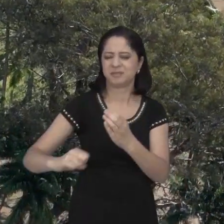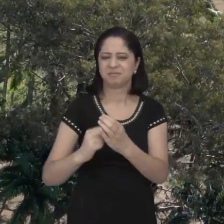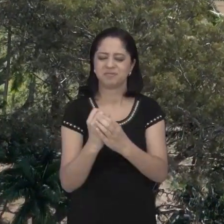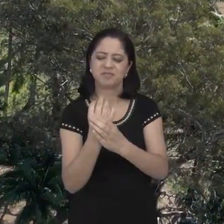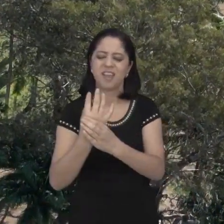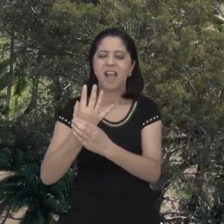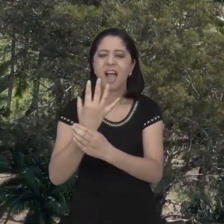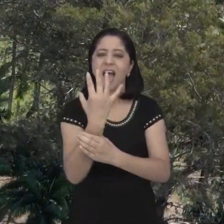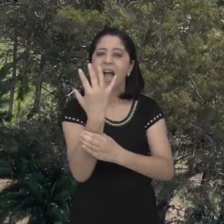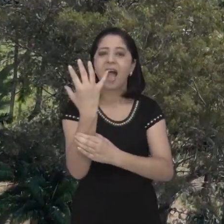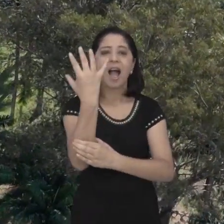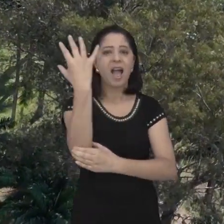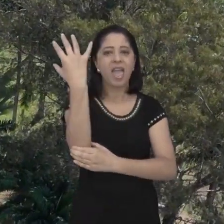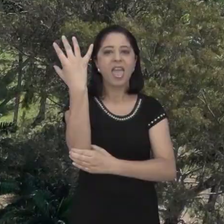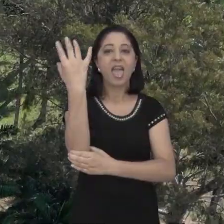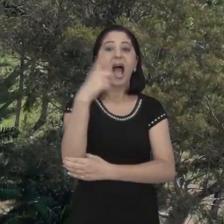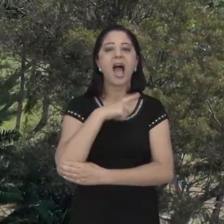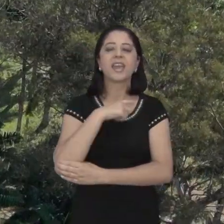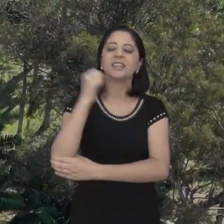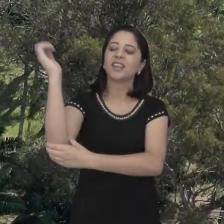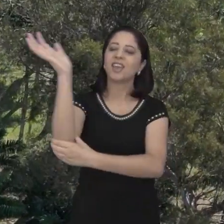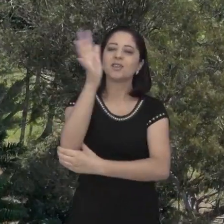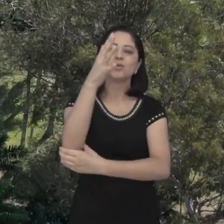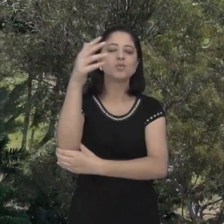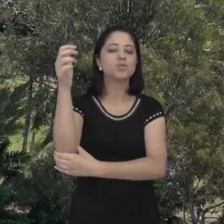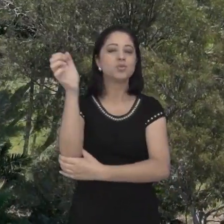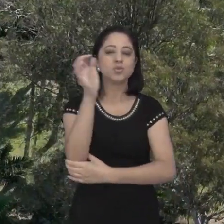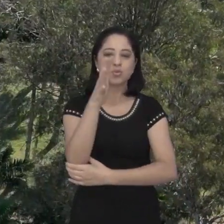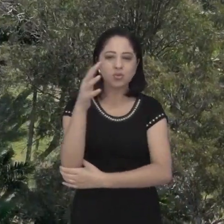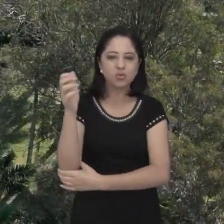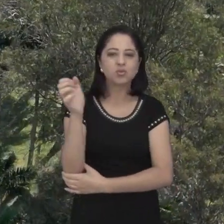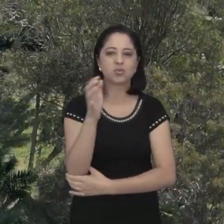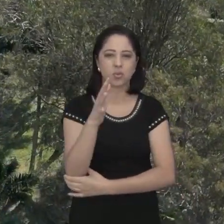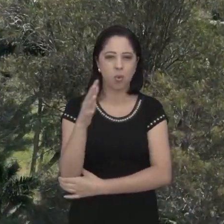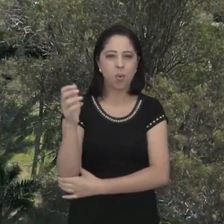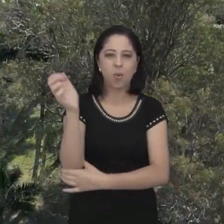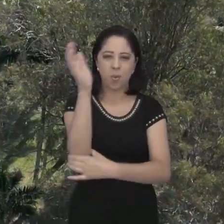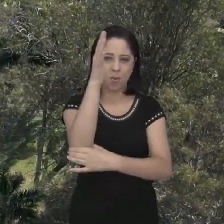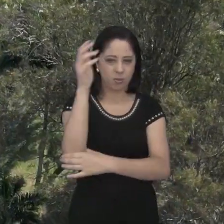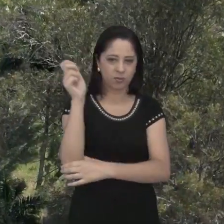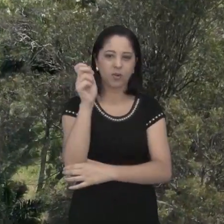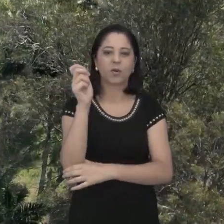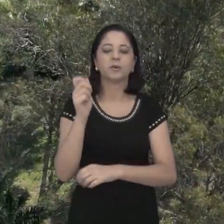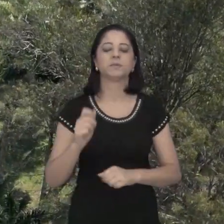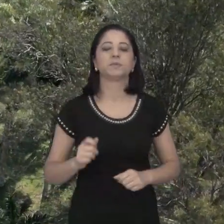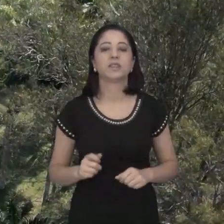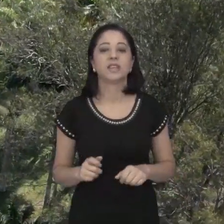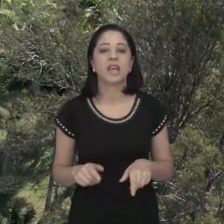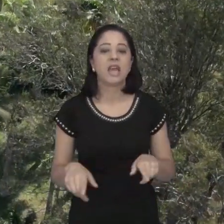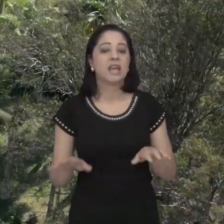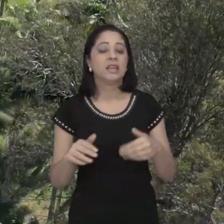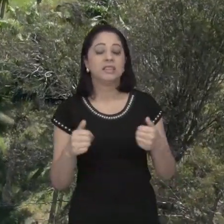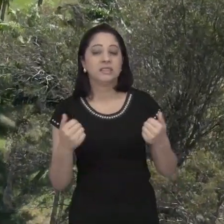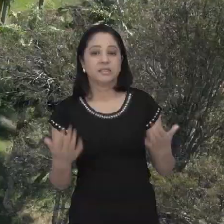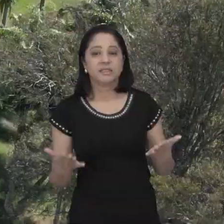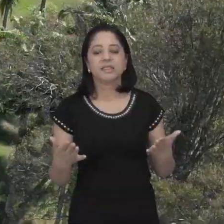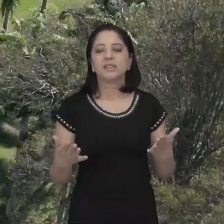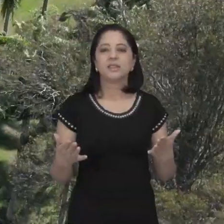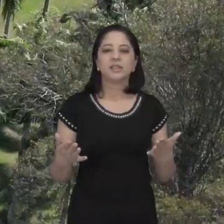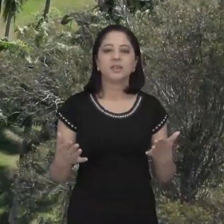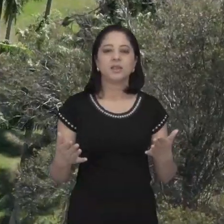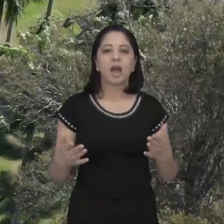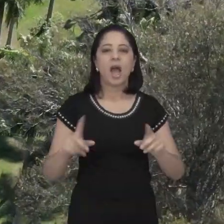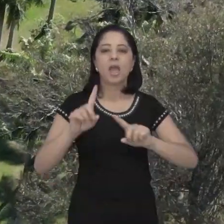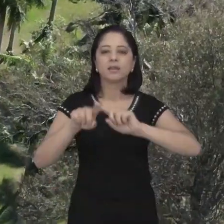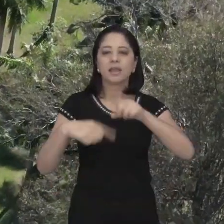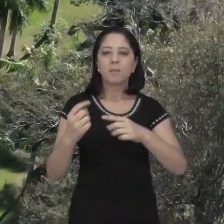85, eu vim para São José com os filhos, porque eu estava morando em São Paulo. Eu vim, meus filhos para cá, e